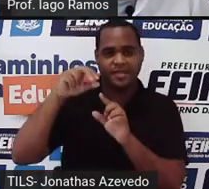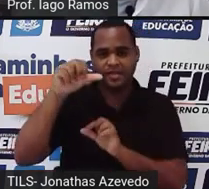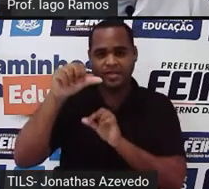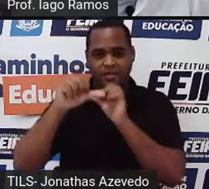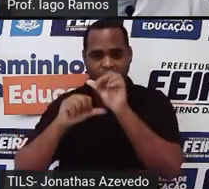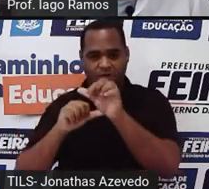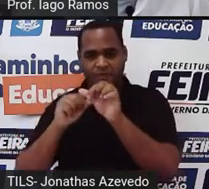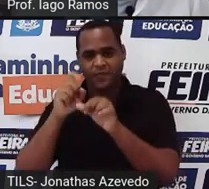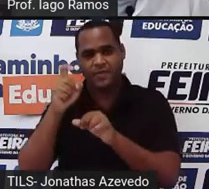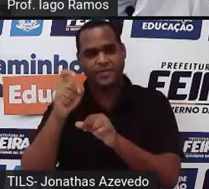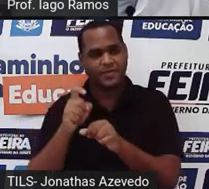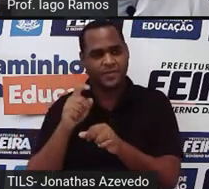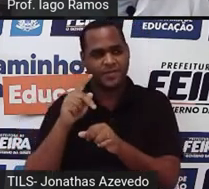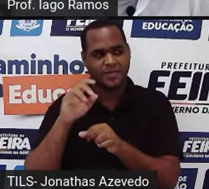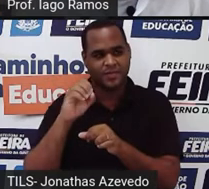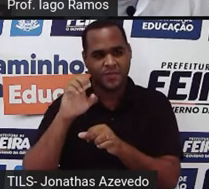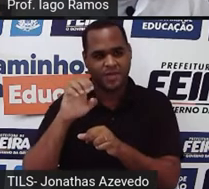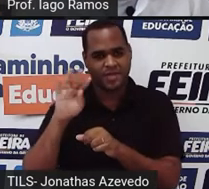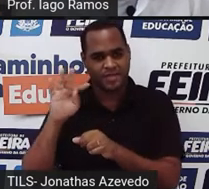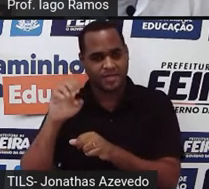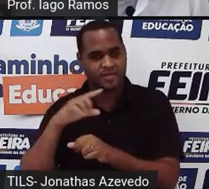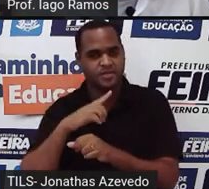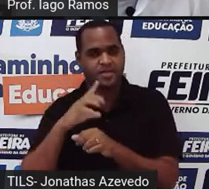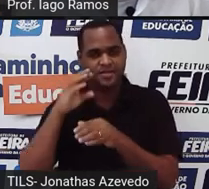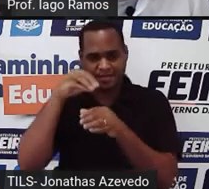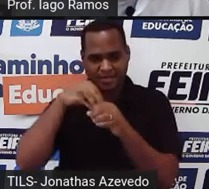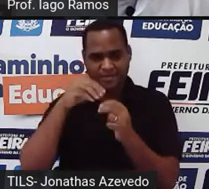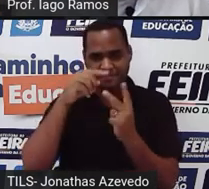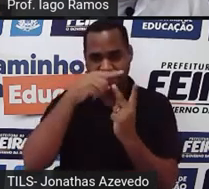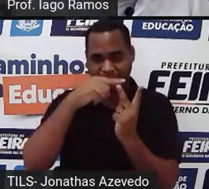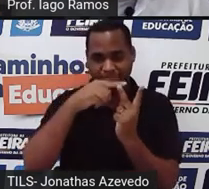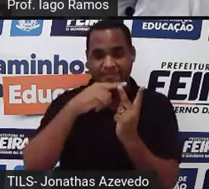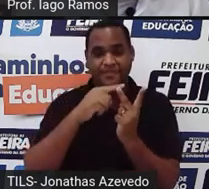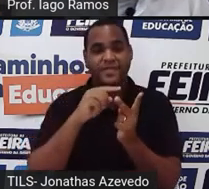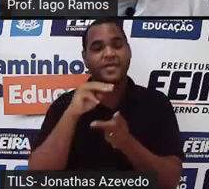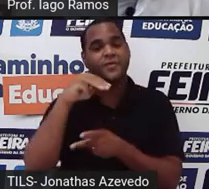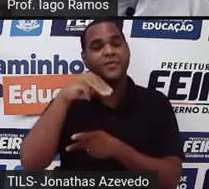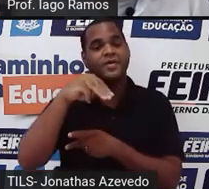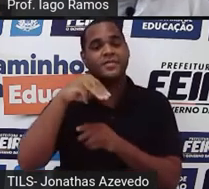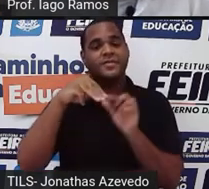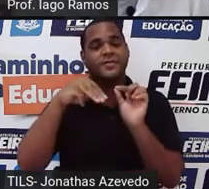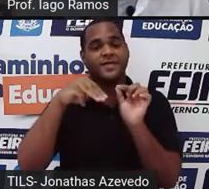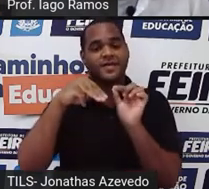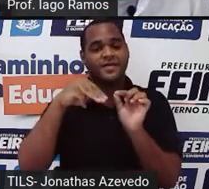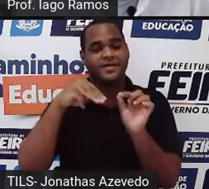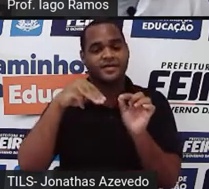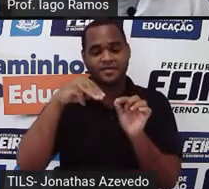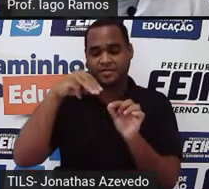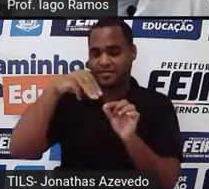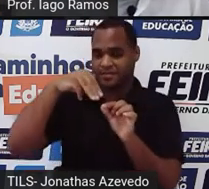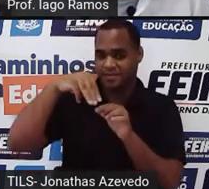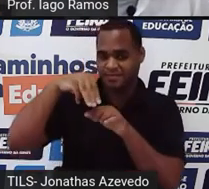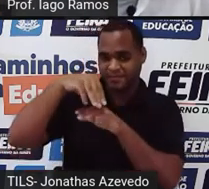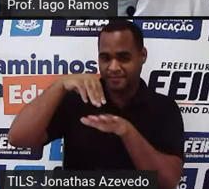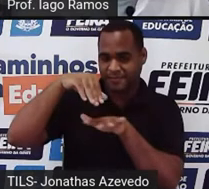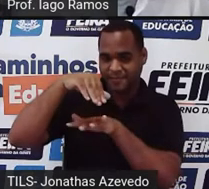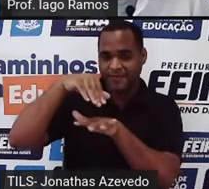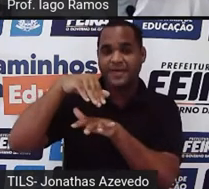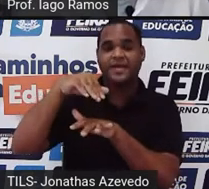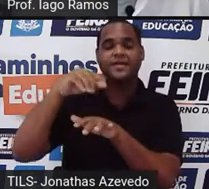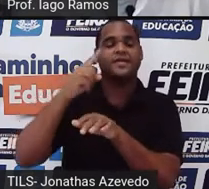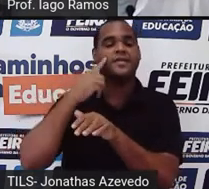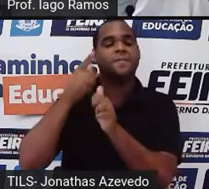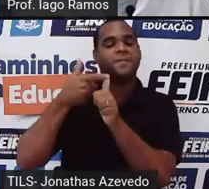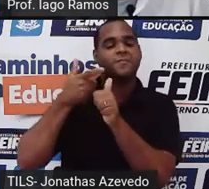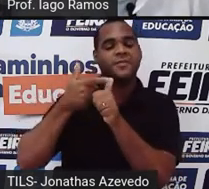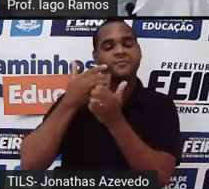o expoente da base aqui dentro da raiz, e o m aqui, ó, de baixo na fração, vai ser o índice